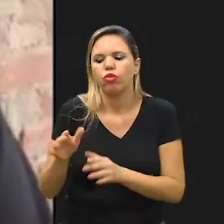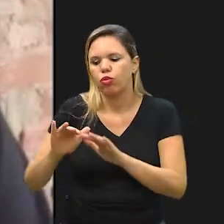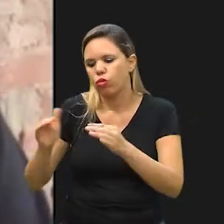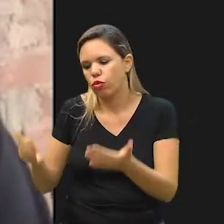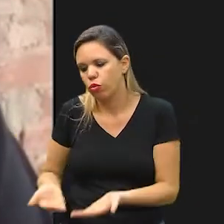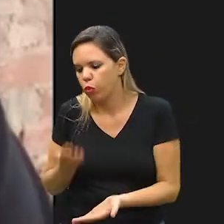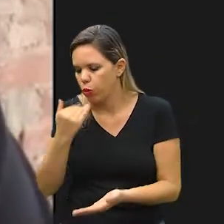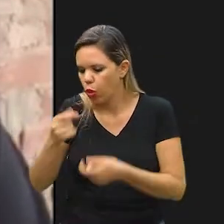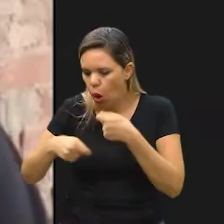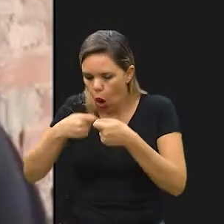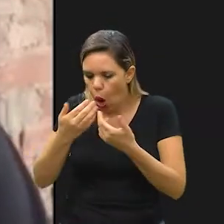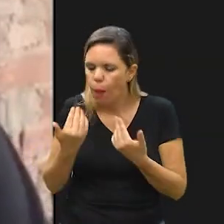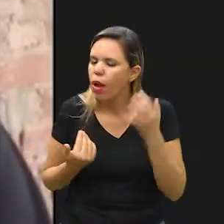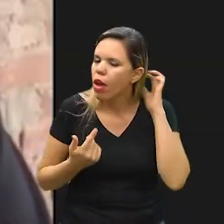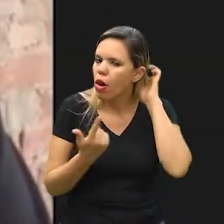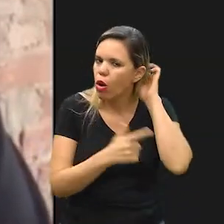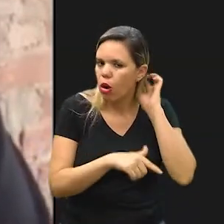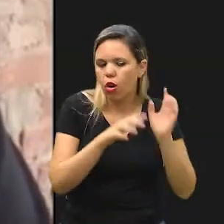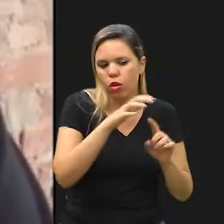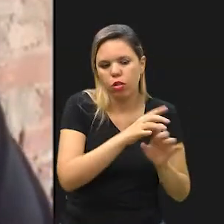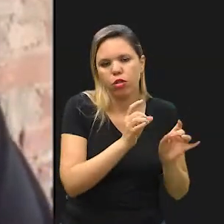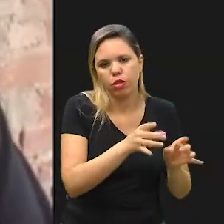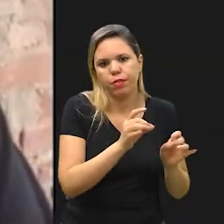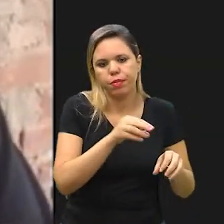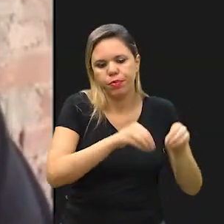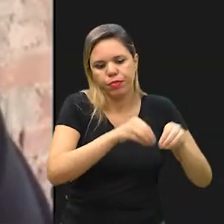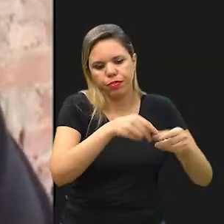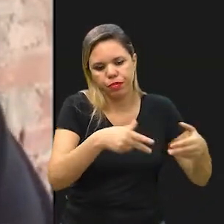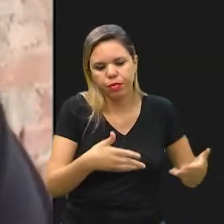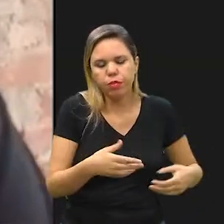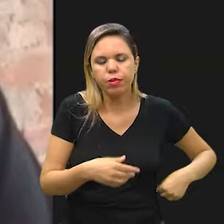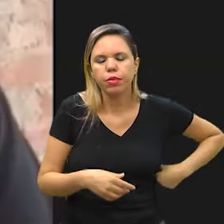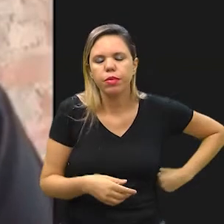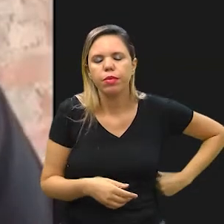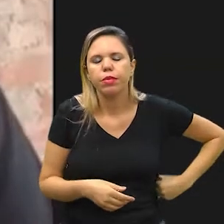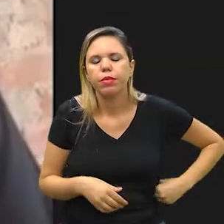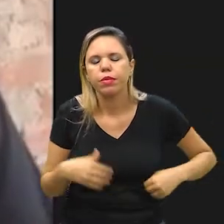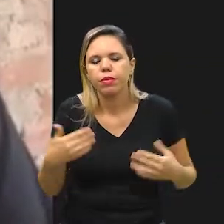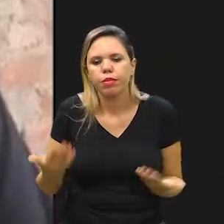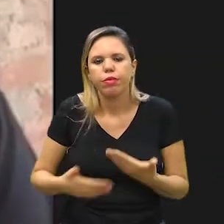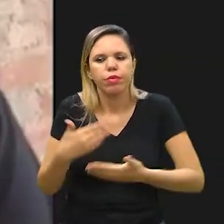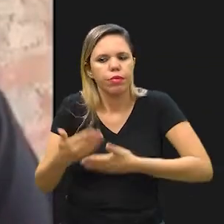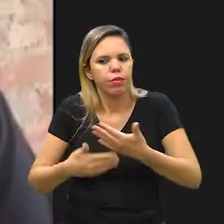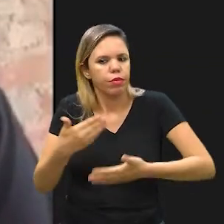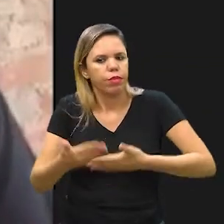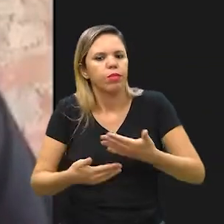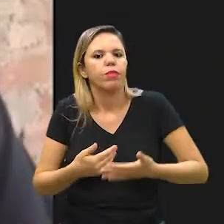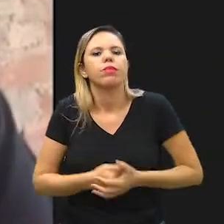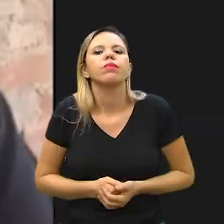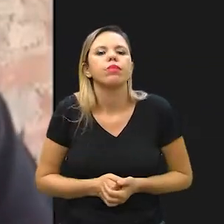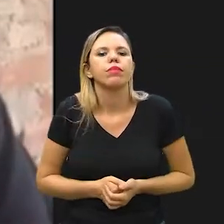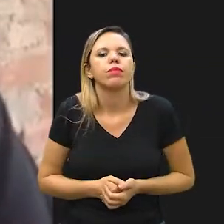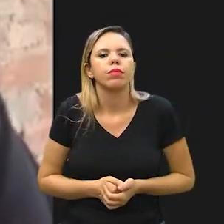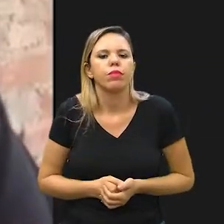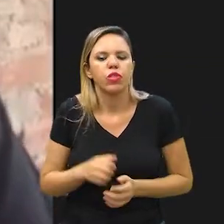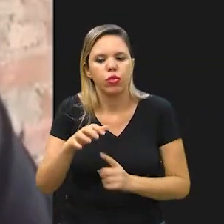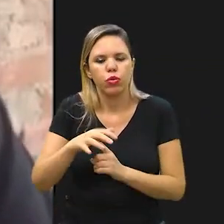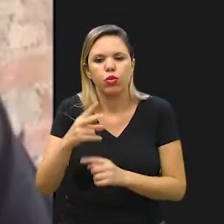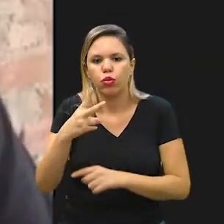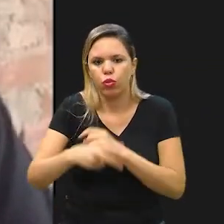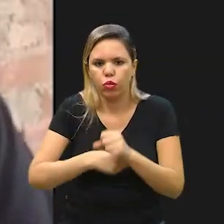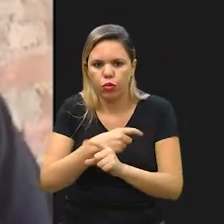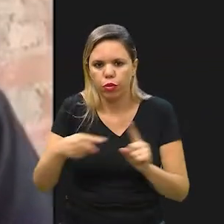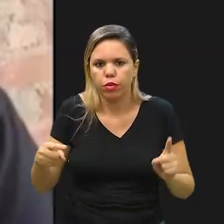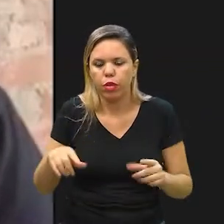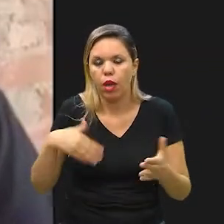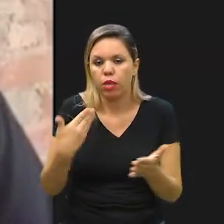para o pessoal, uma só para a gente, né, montar as coisas. E aí por lá nós ficamos 2 anos e meio,